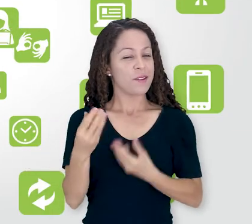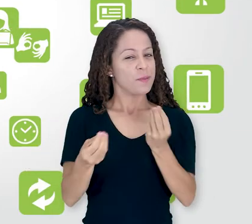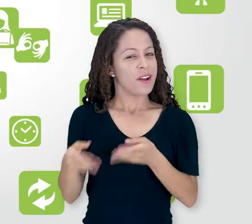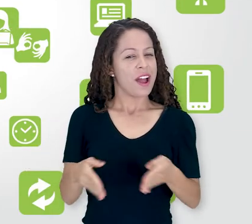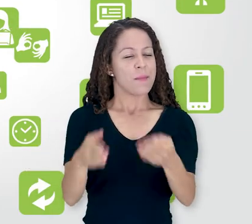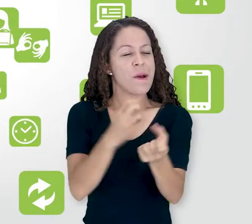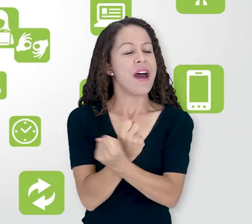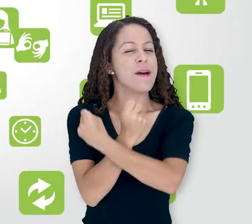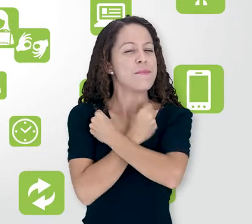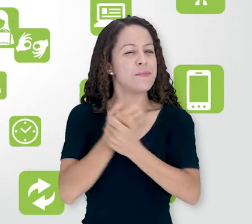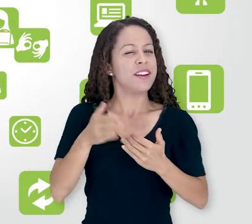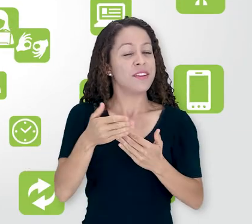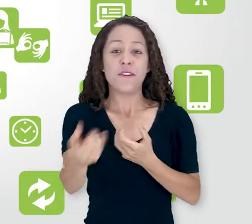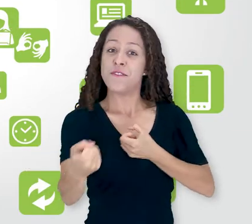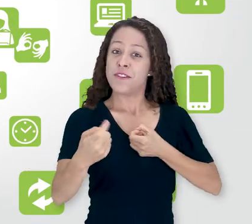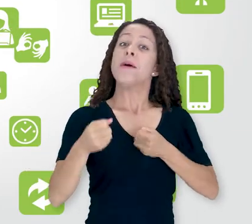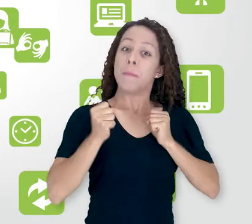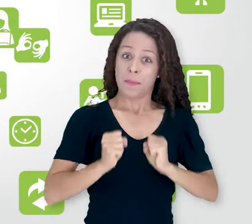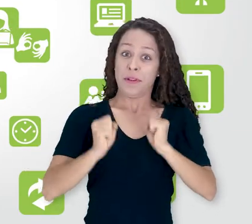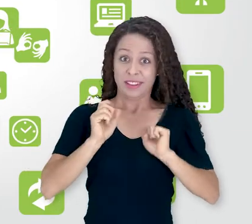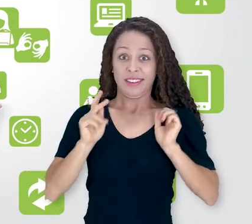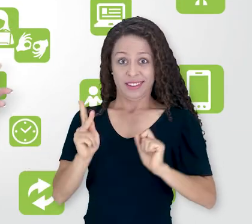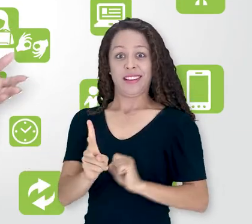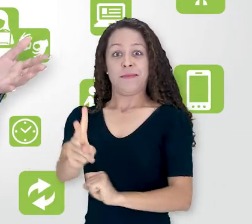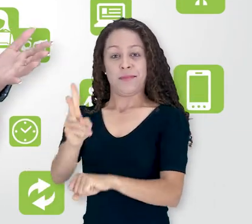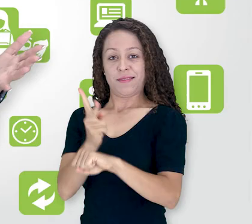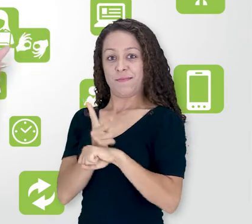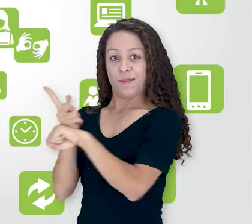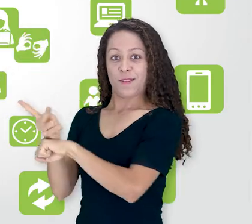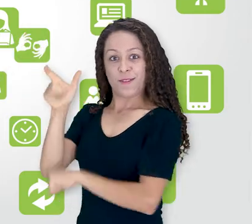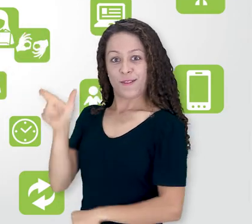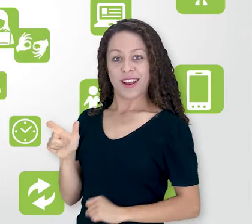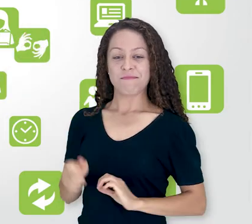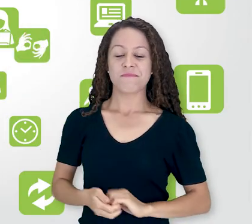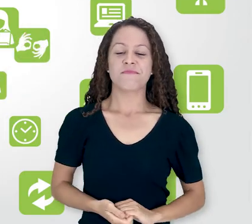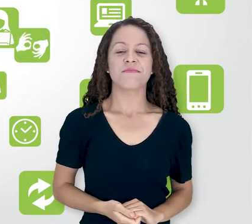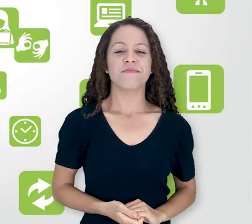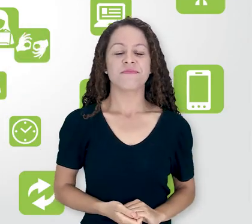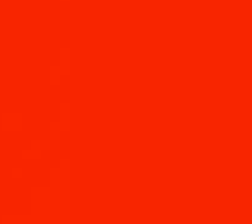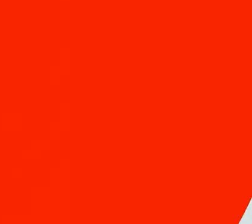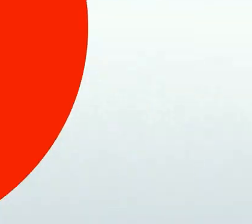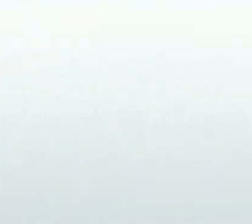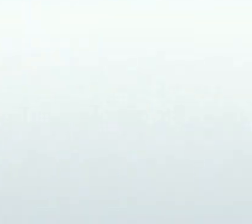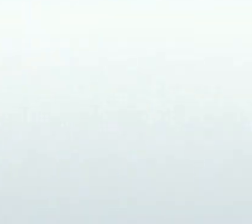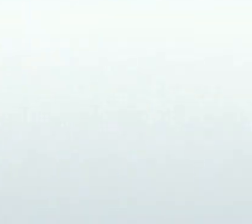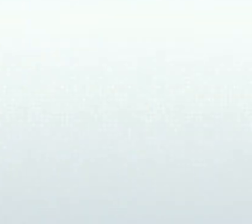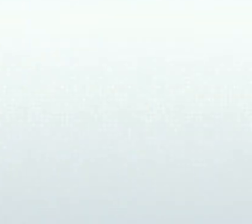Desejo muito sucesso a todos vocês nessa jornada. Um grande abraço e conte sempre conosco!